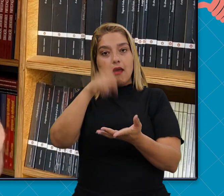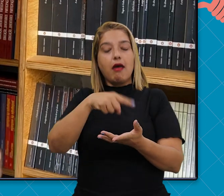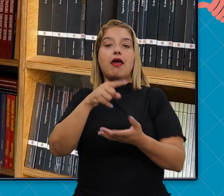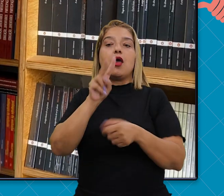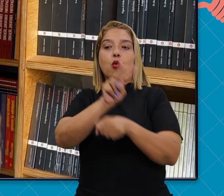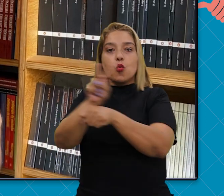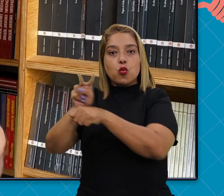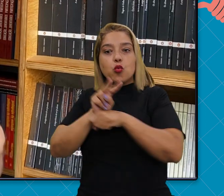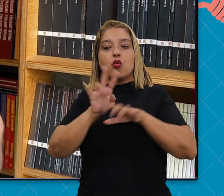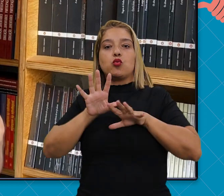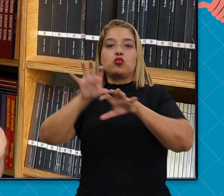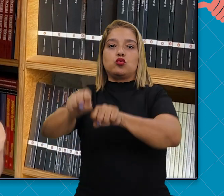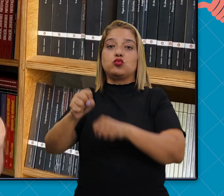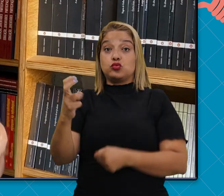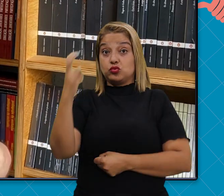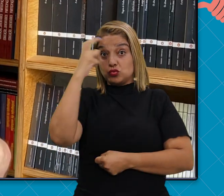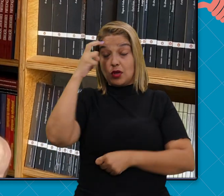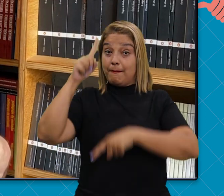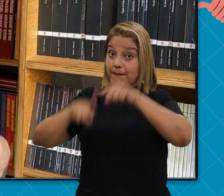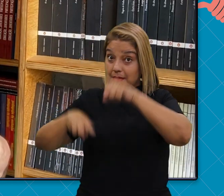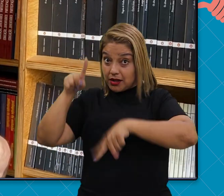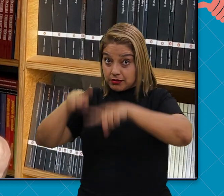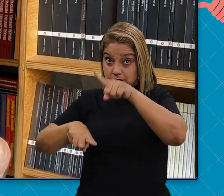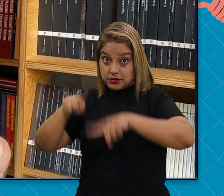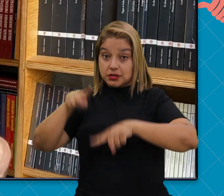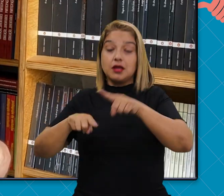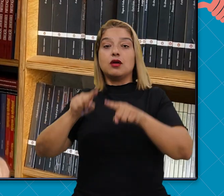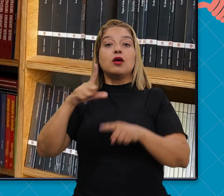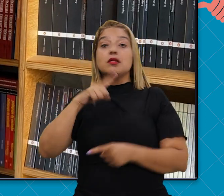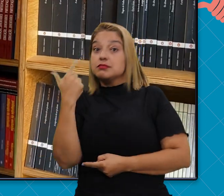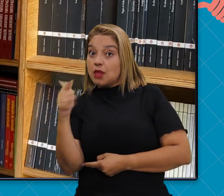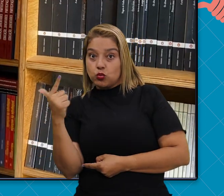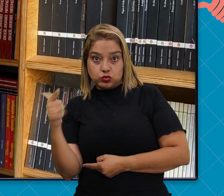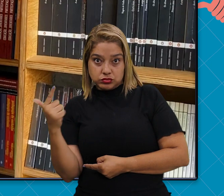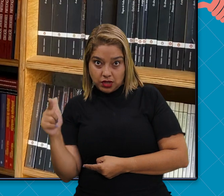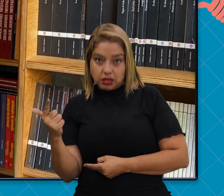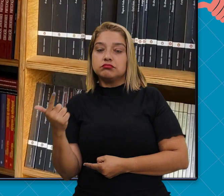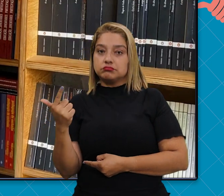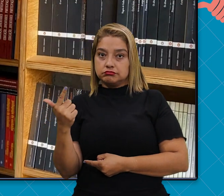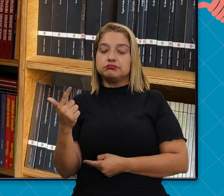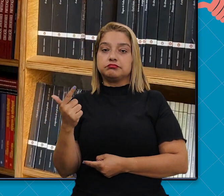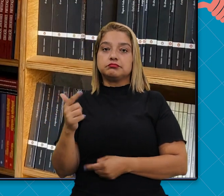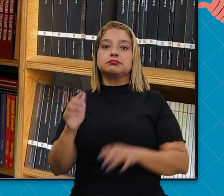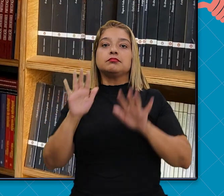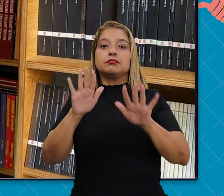categoria conhecida como patrimônio cultural imaterial, né, que